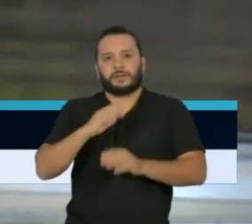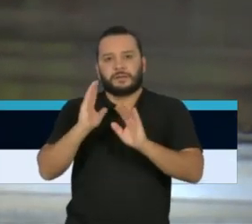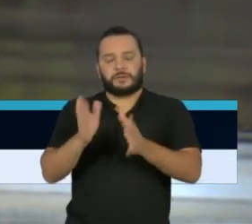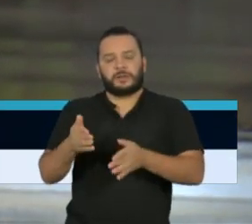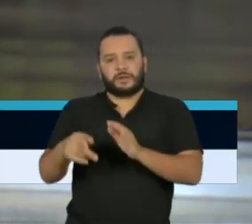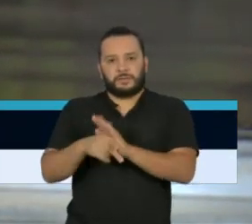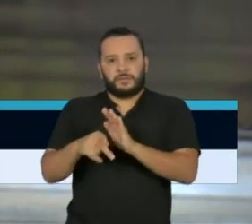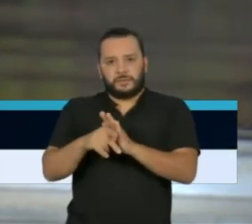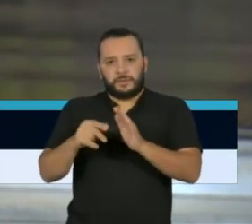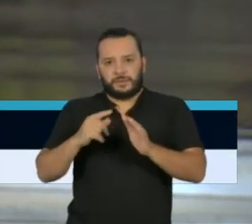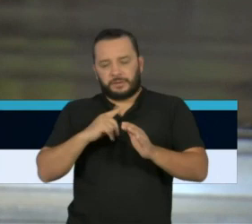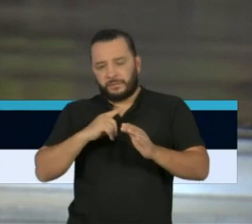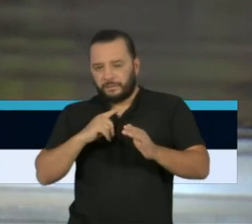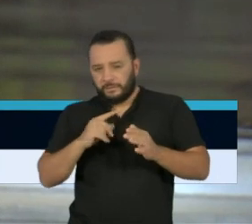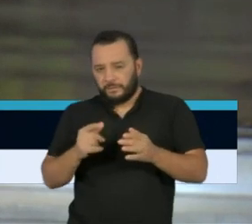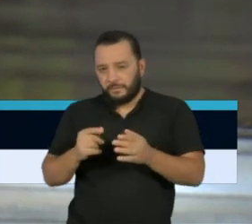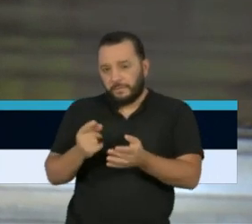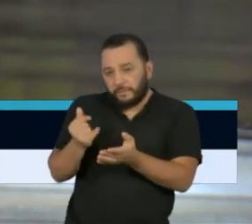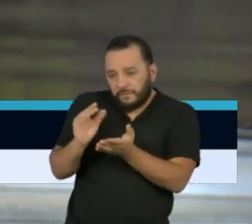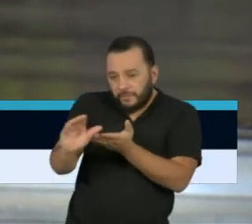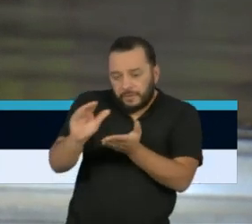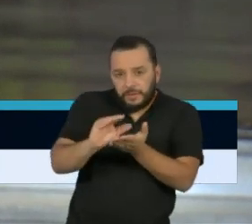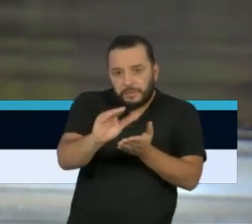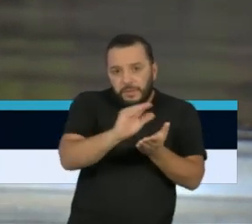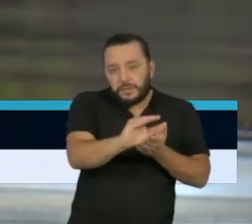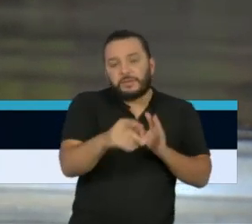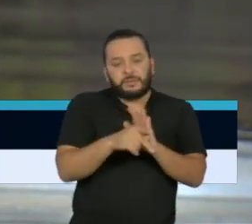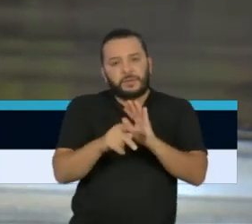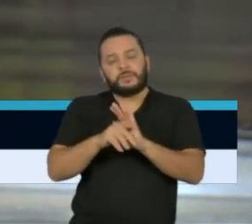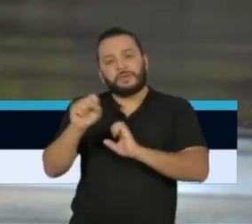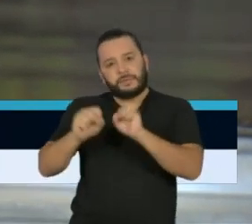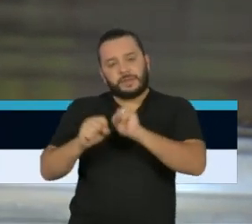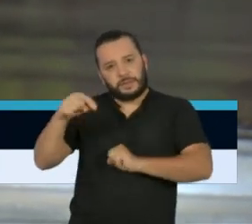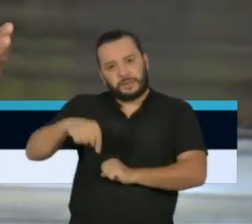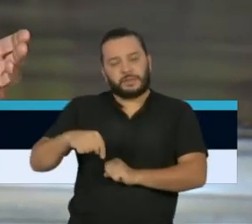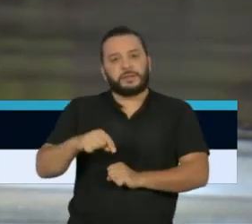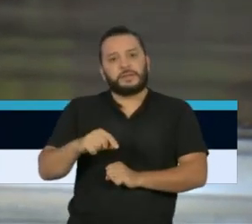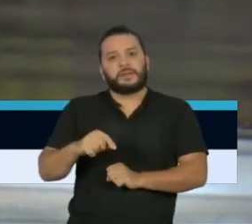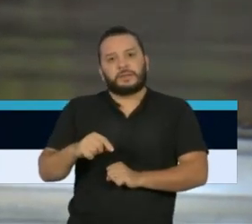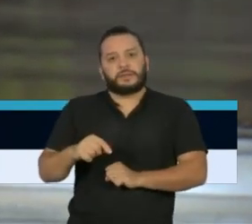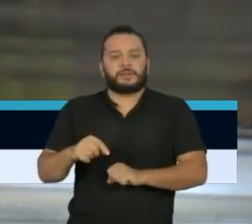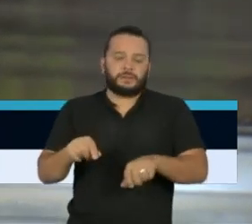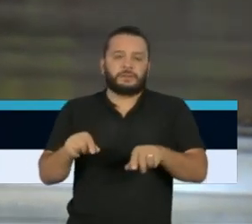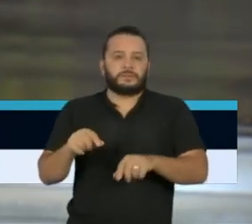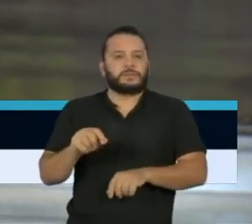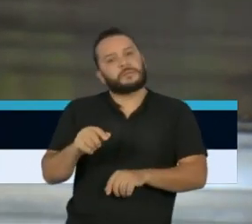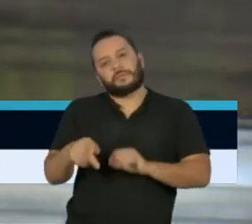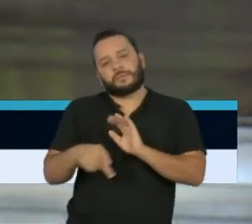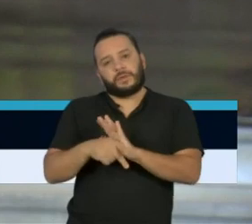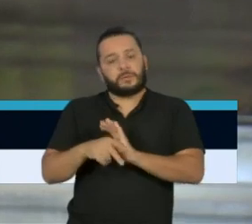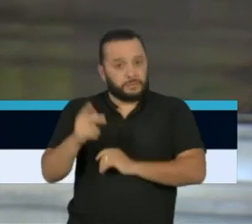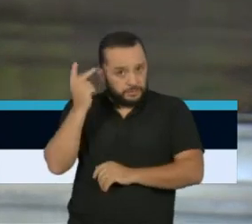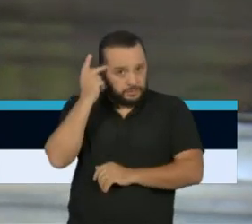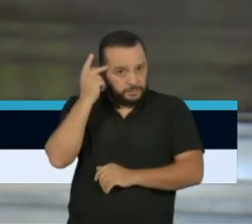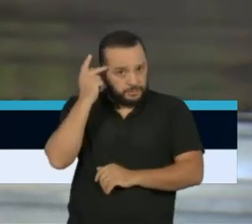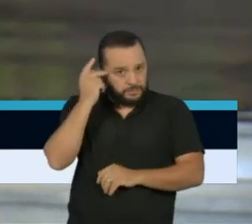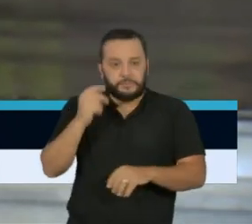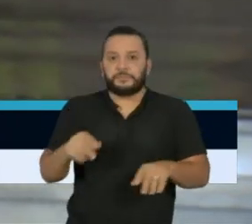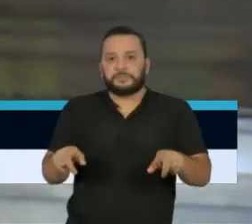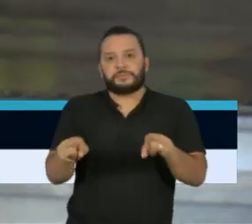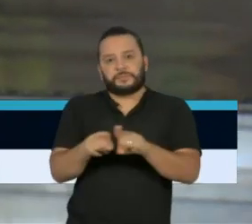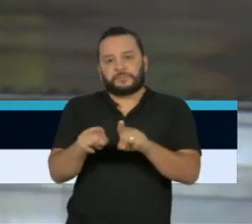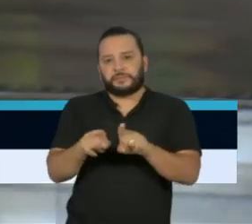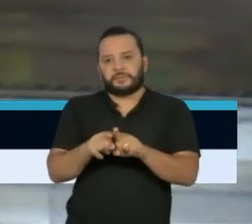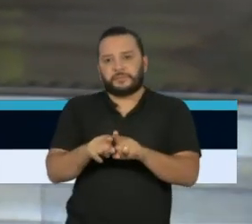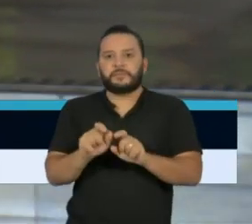fontes de financiamento para microempreendedores aqui no estado de São Paulo. E do ponto de vista da saúde, que é por onde balizamos todas